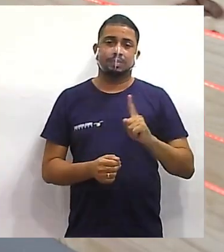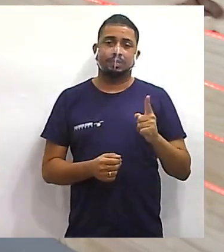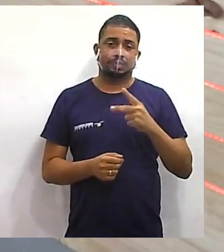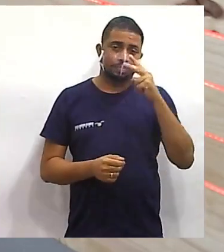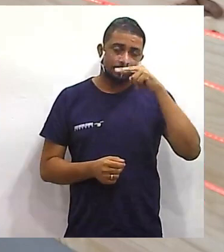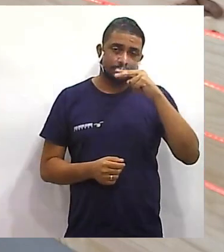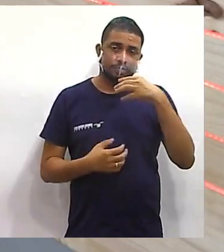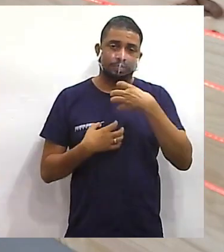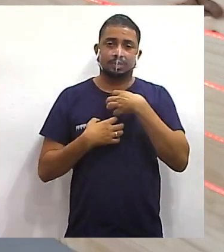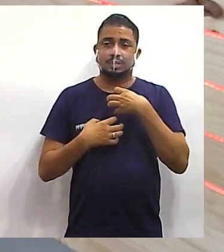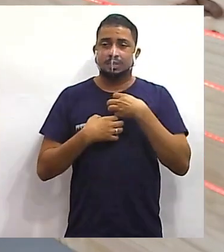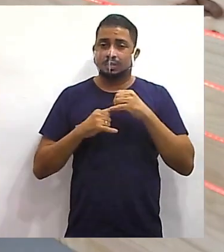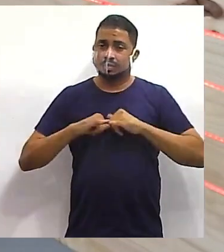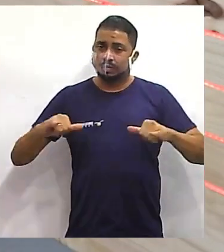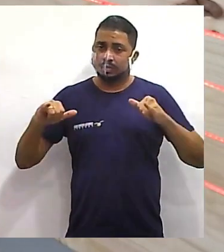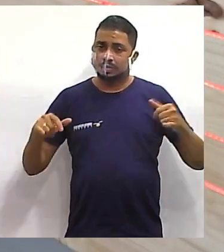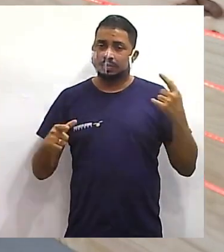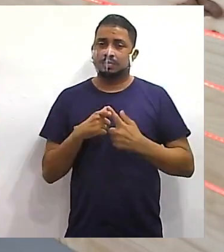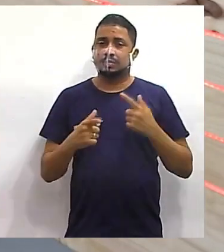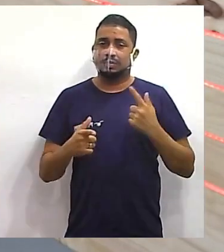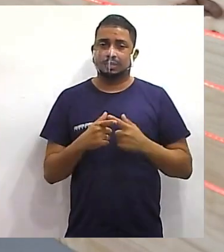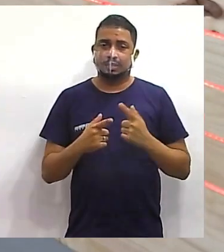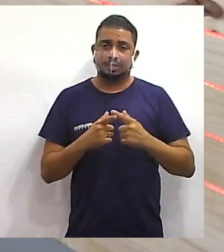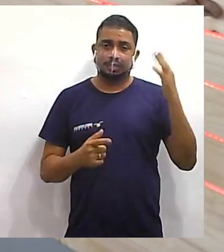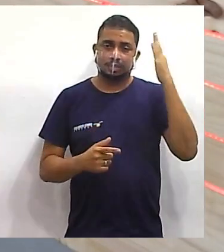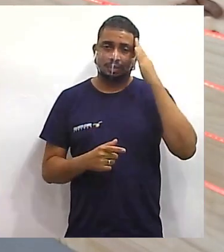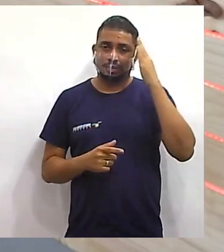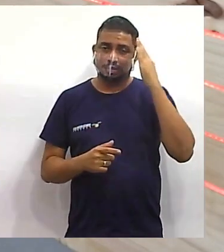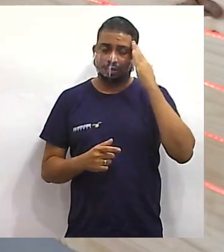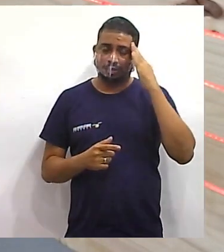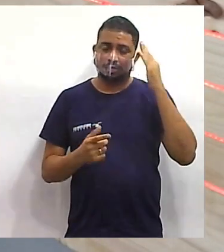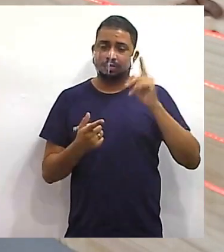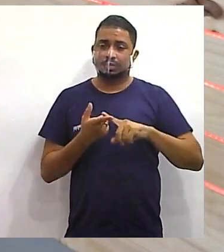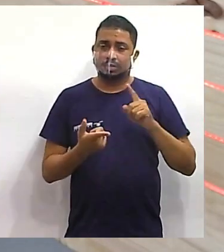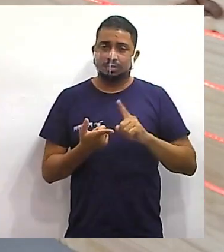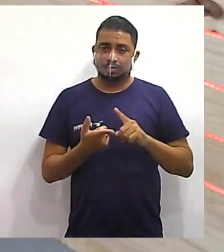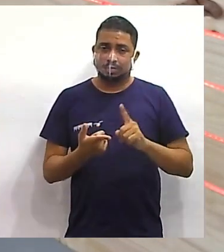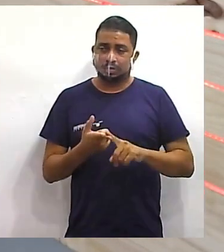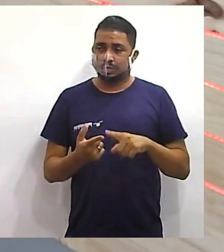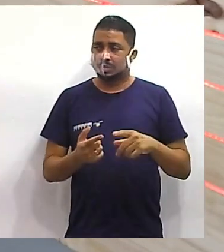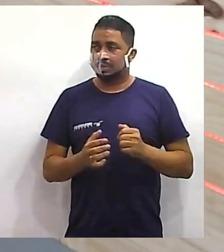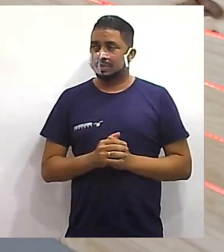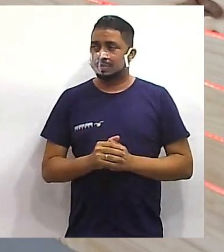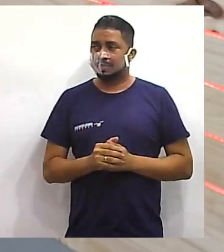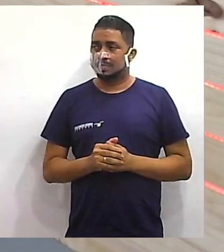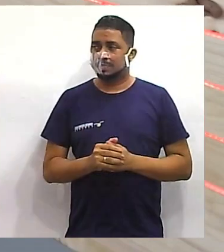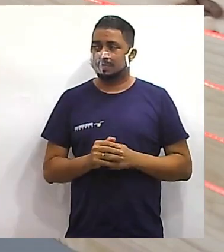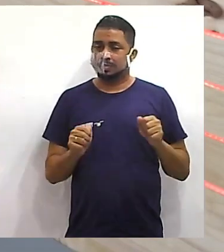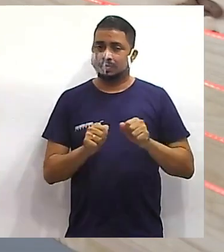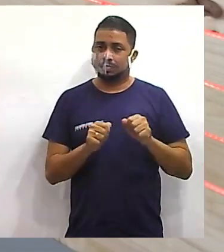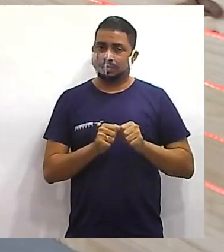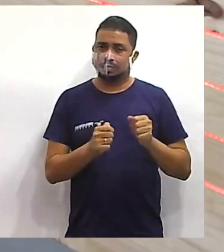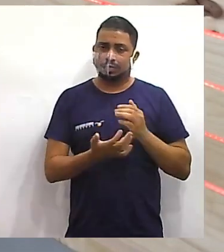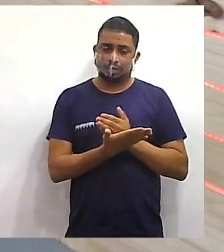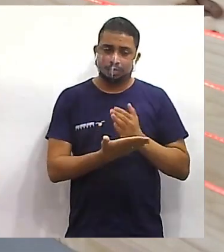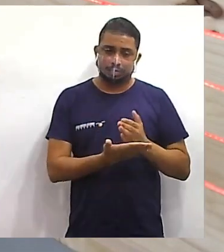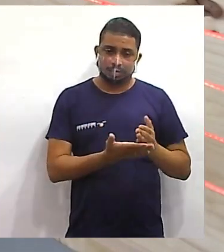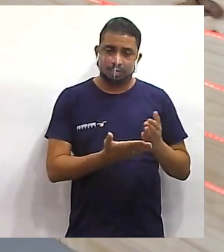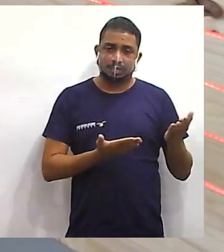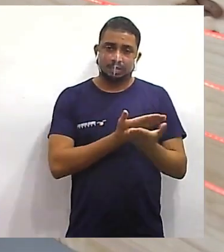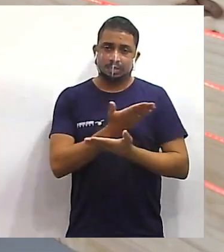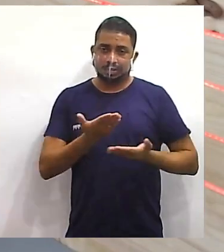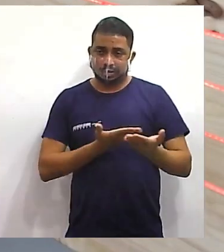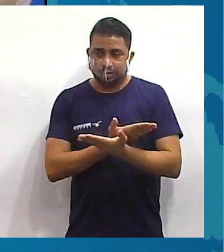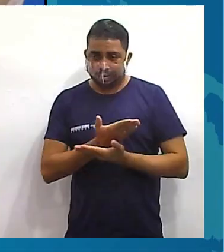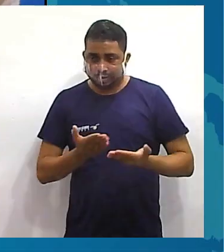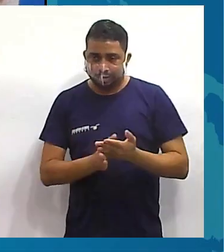forma a informação, porque ela tem que ser entendível e tem que estar fazendo parte também dessas relações. Então,